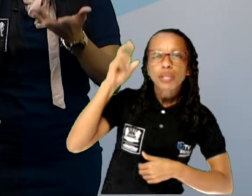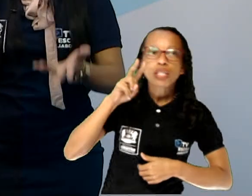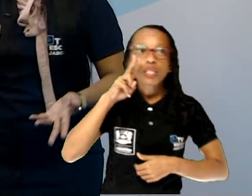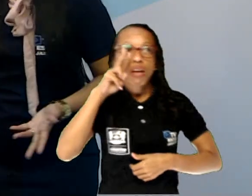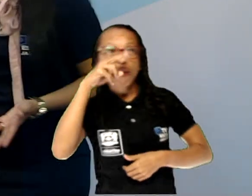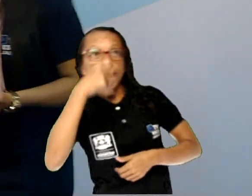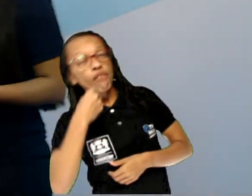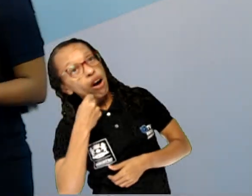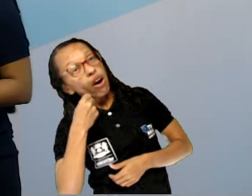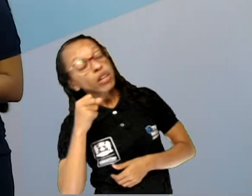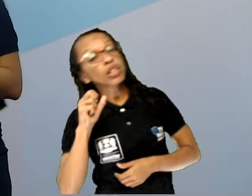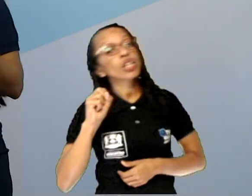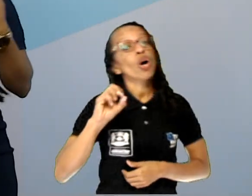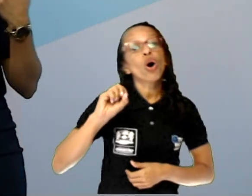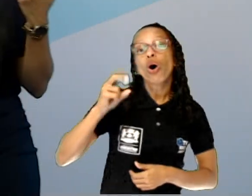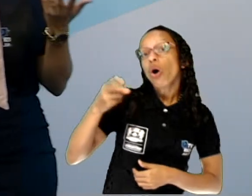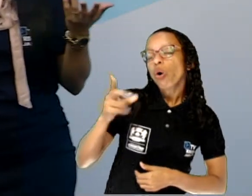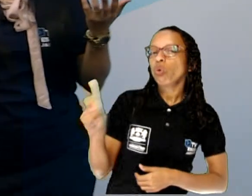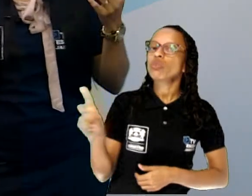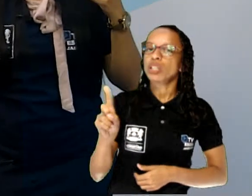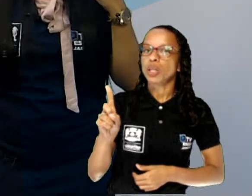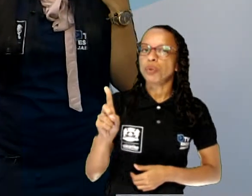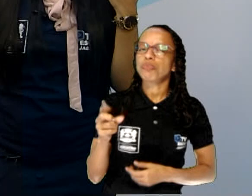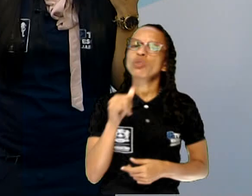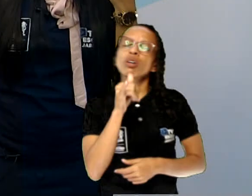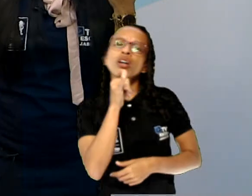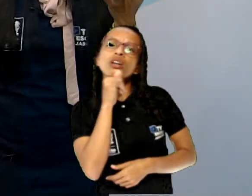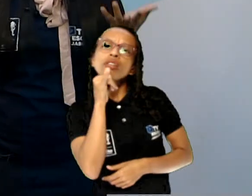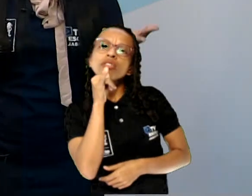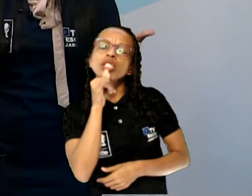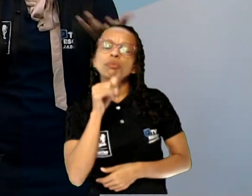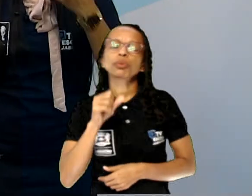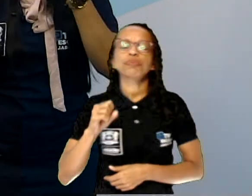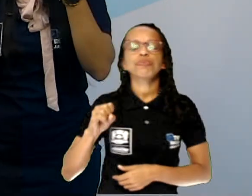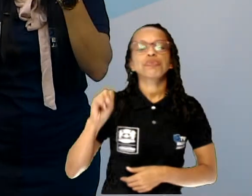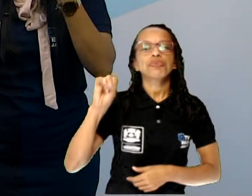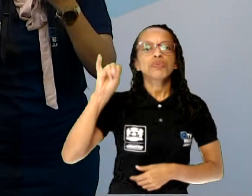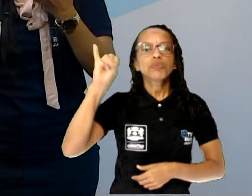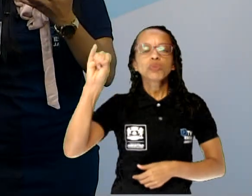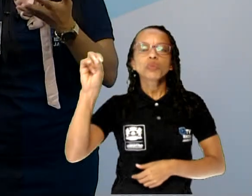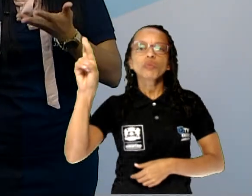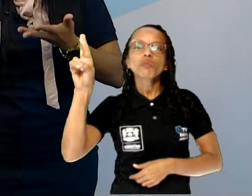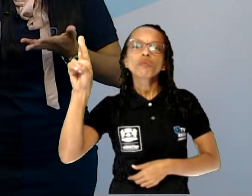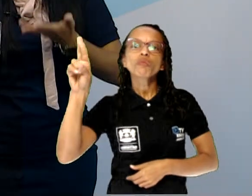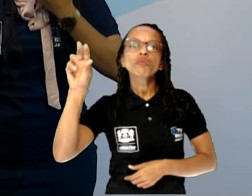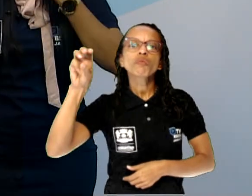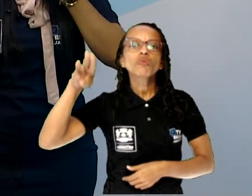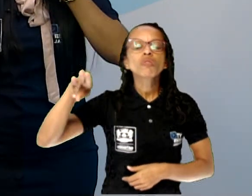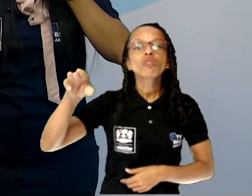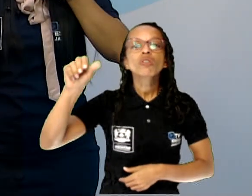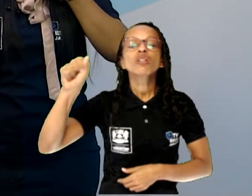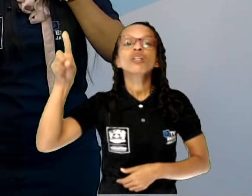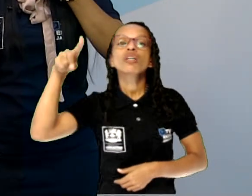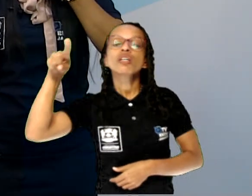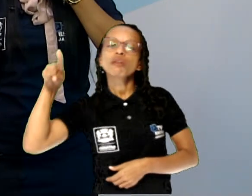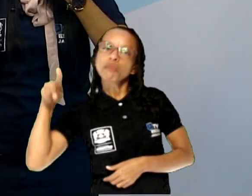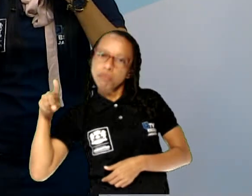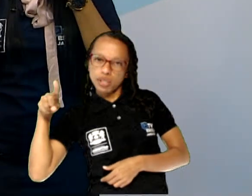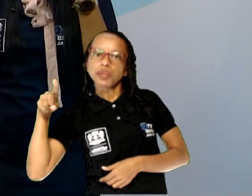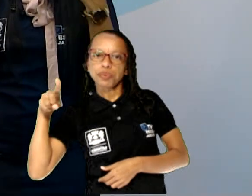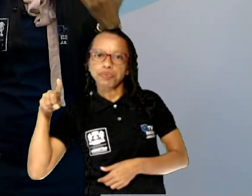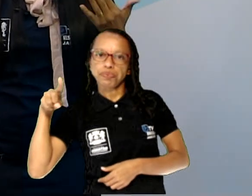estou falando aqui para vocês, irmã, o som está saindo nasalizado, o som está saindo pelo nariz e tanto pela